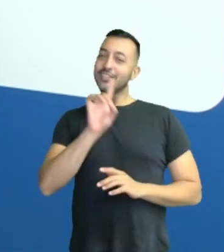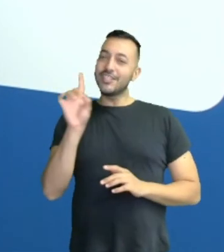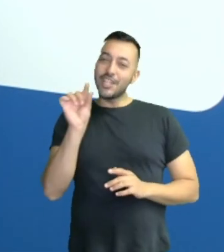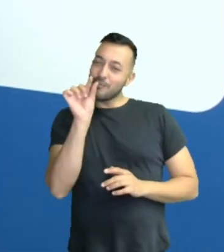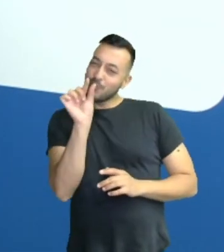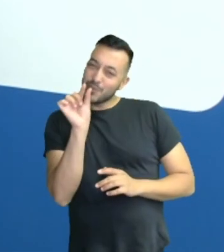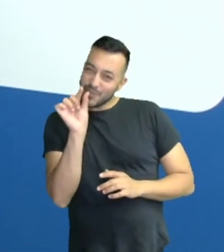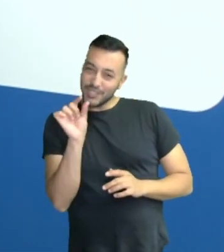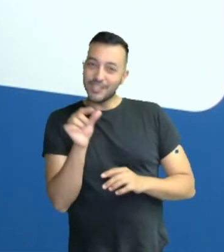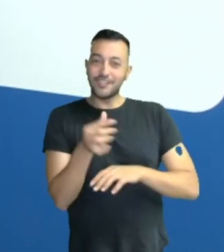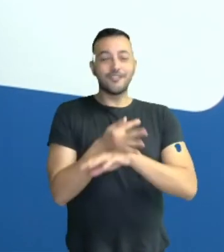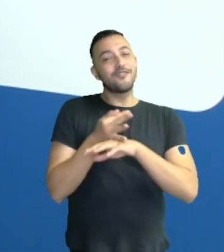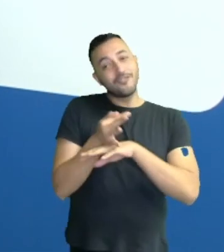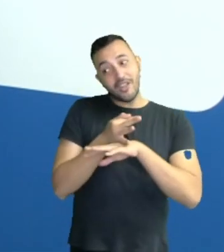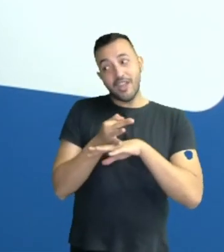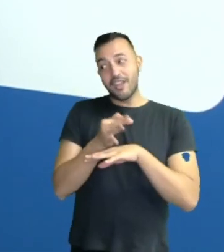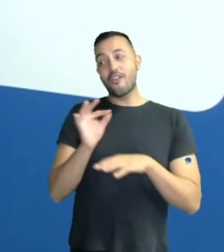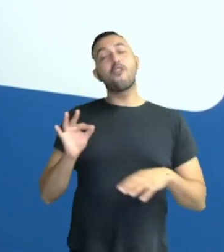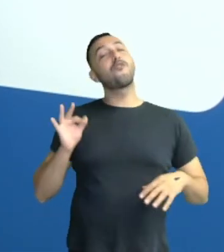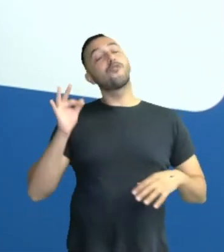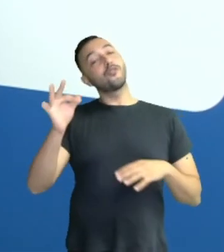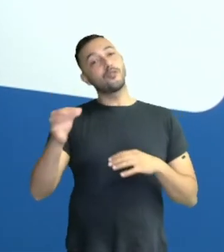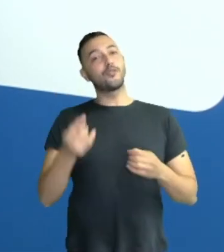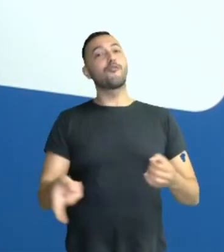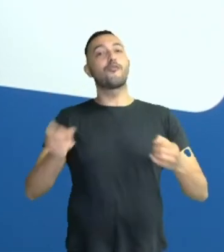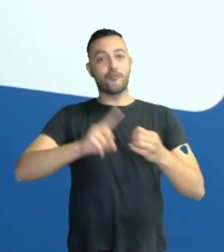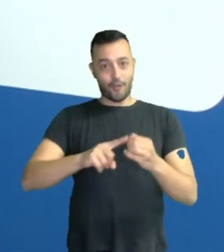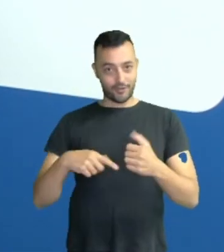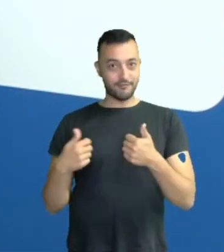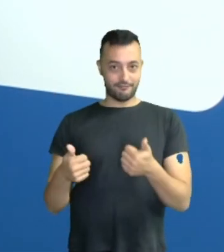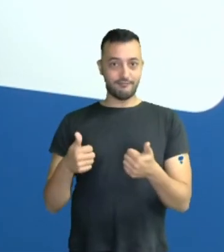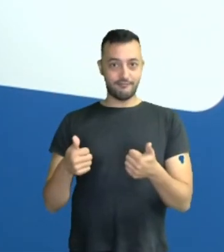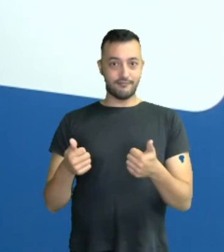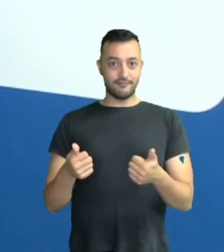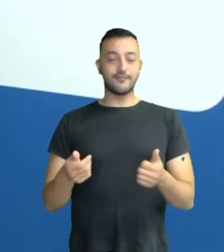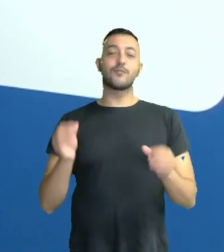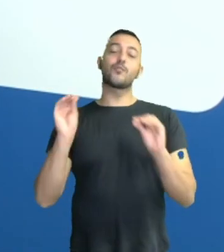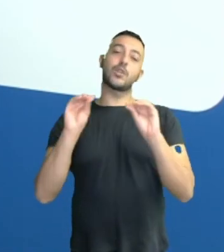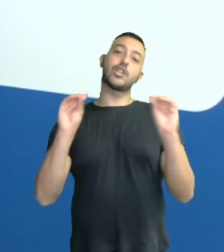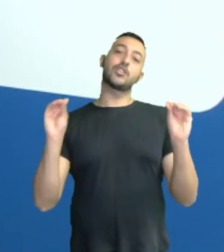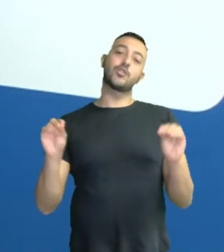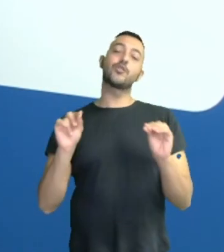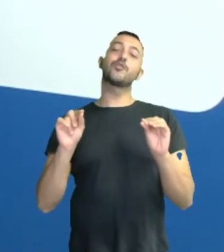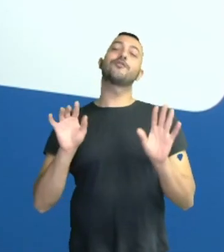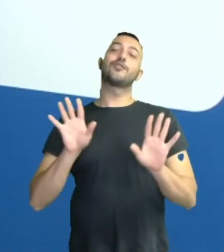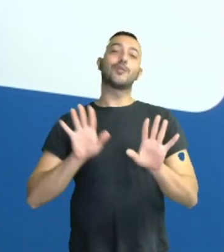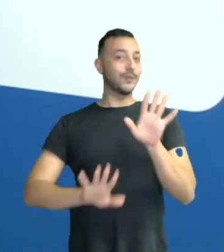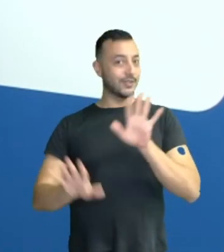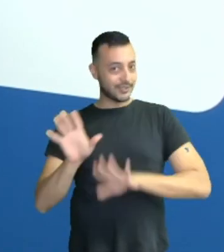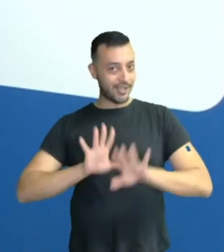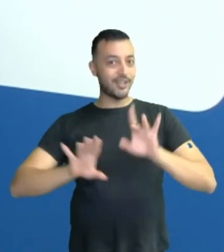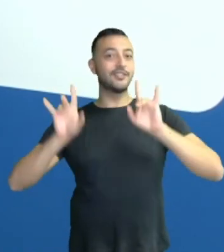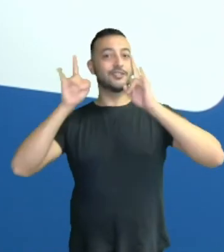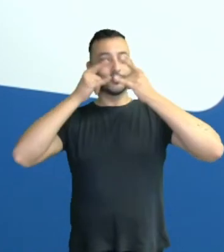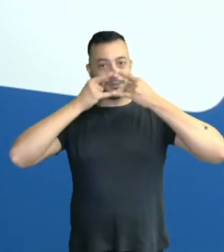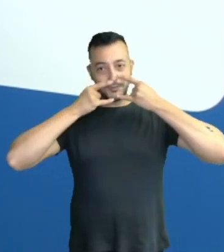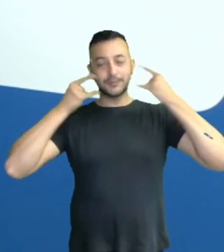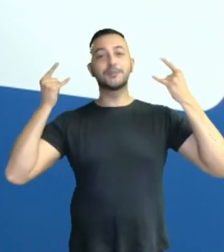Uma mini férias e logo, logo nós voltamos, tá certo? Beijos, se cuidem, use